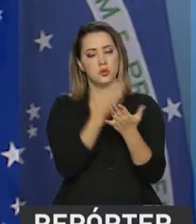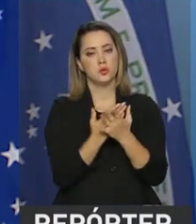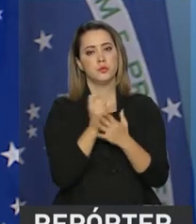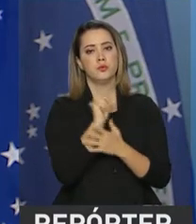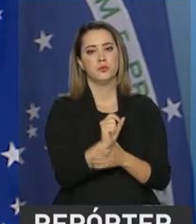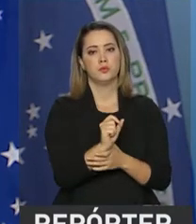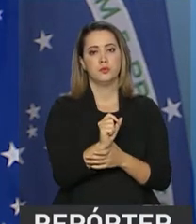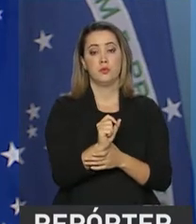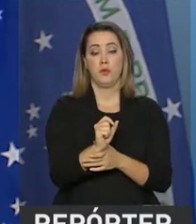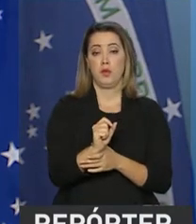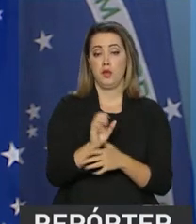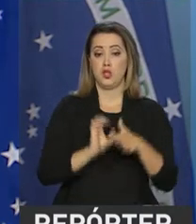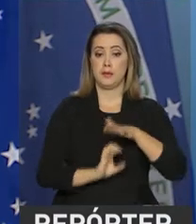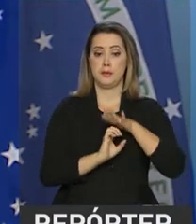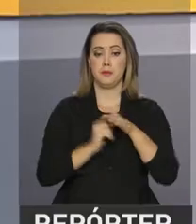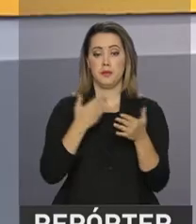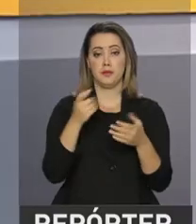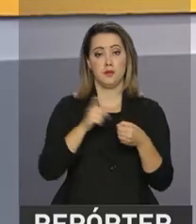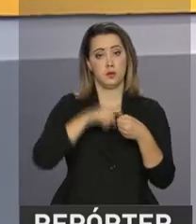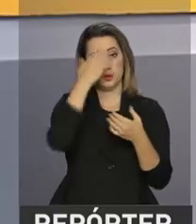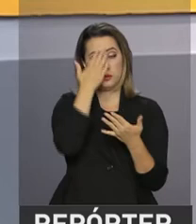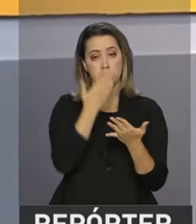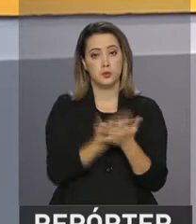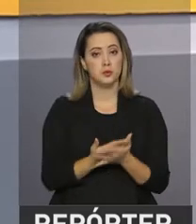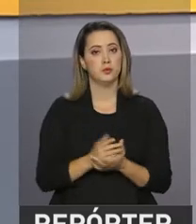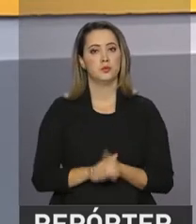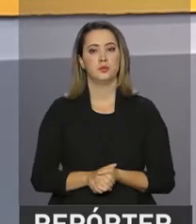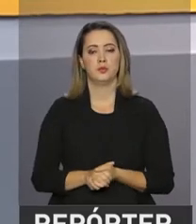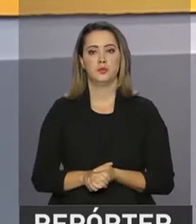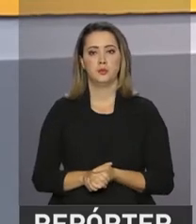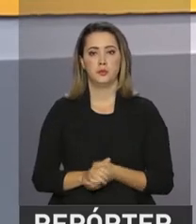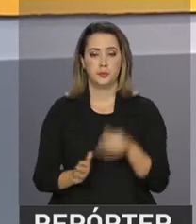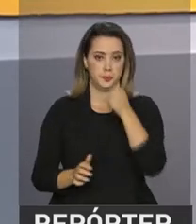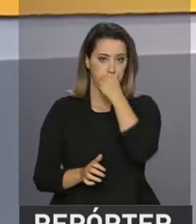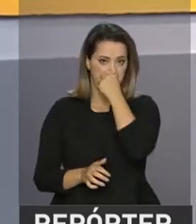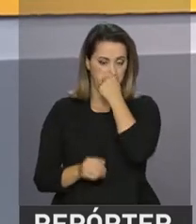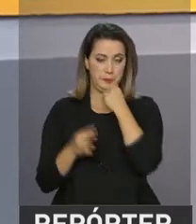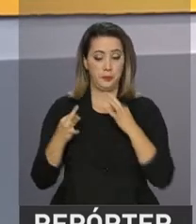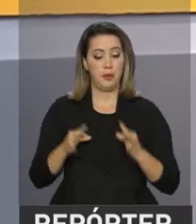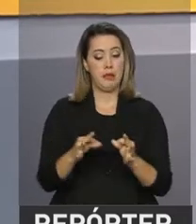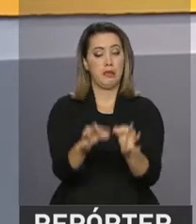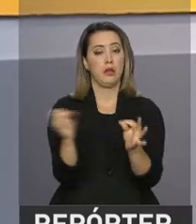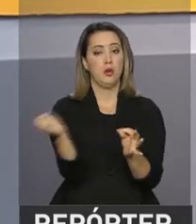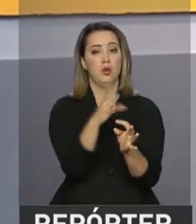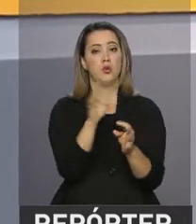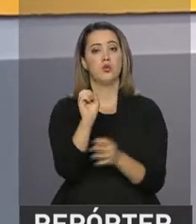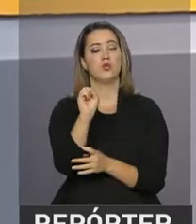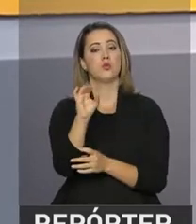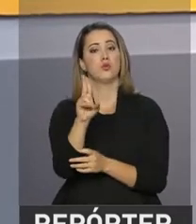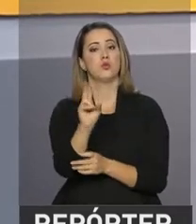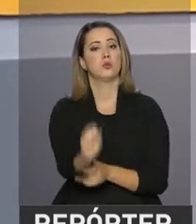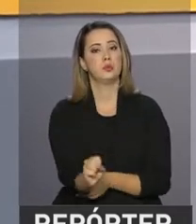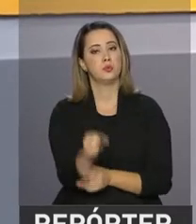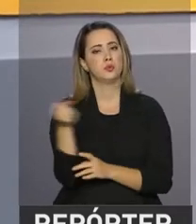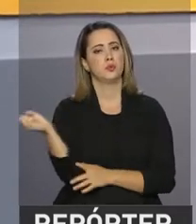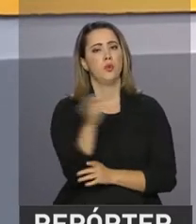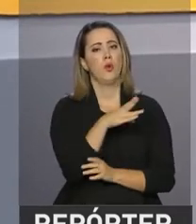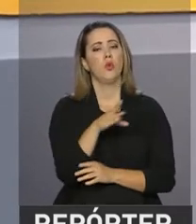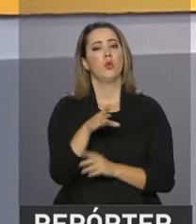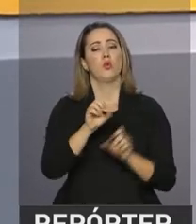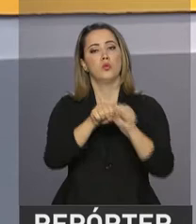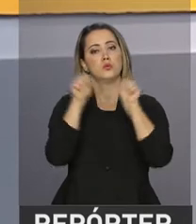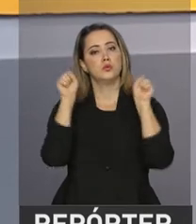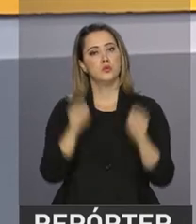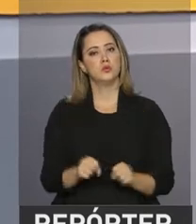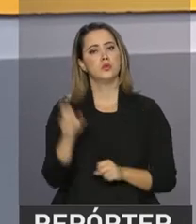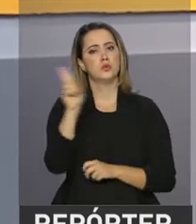do investidor tecnologia no gerenciamento do sistema único de saúde um novo sistema vai